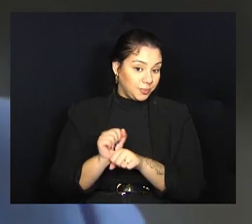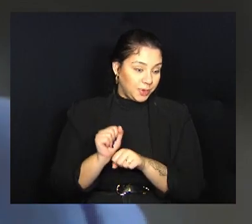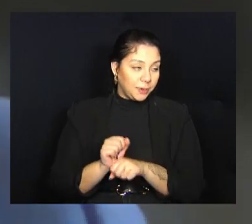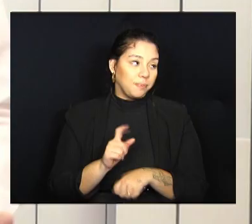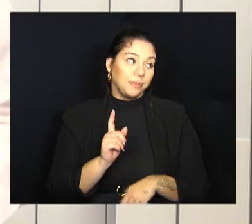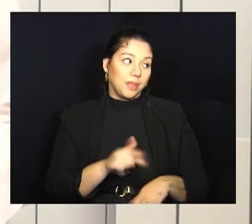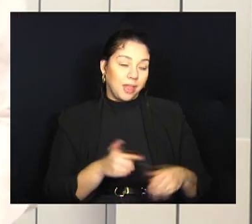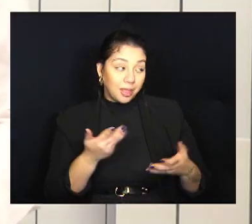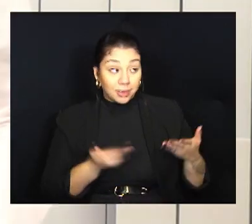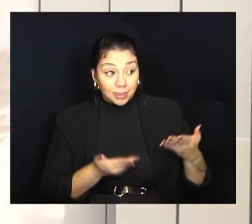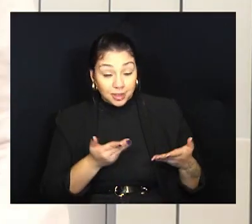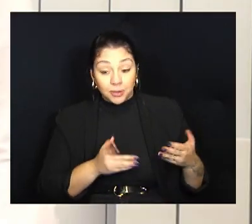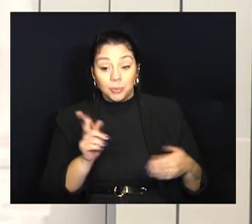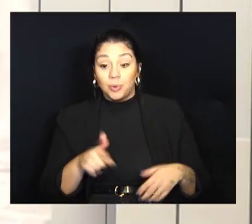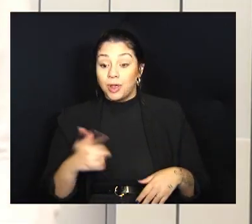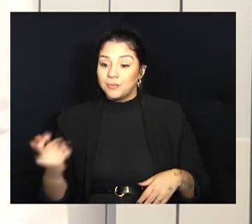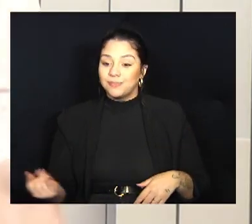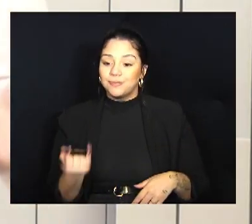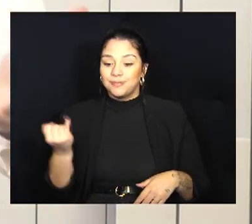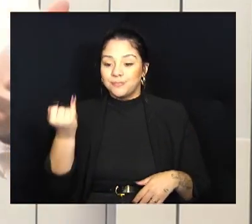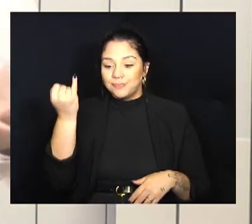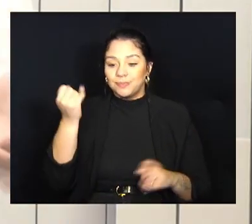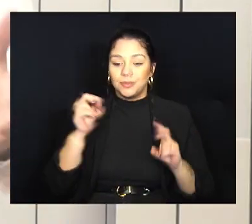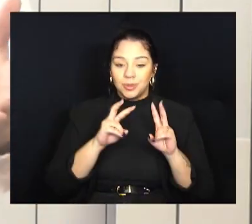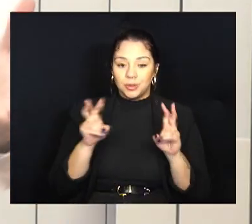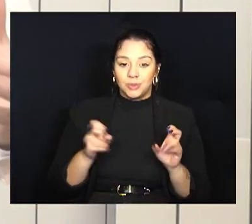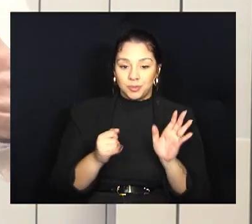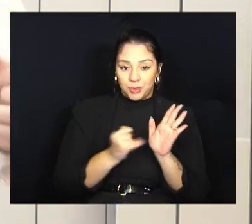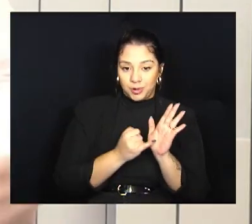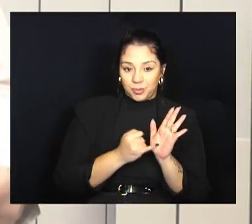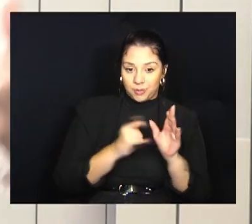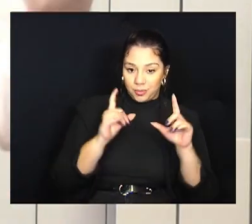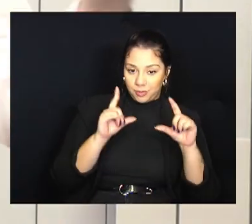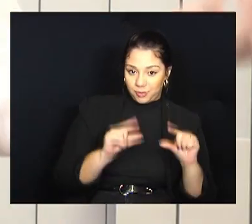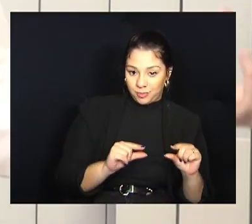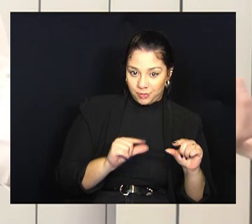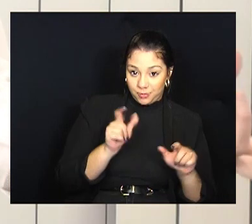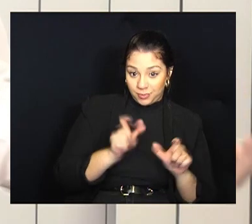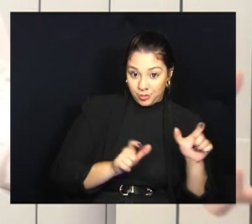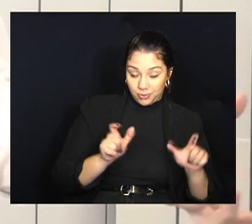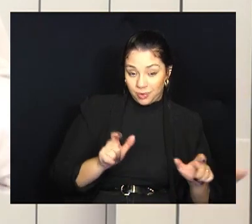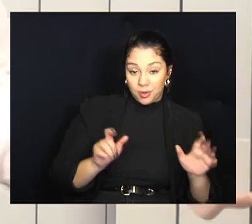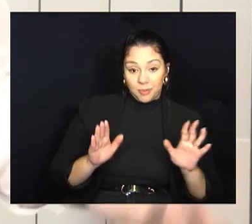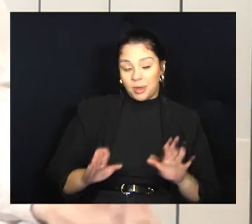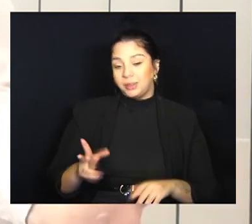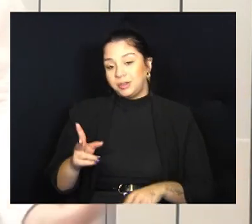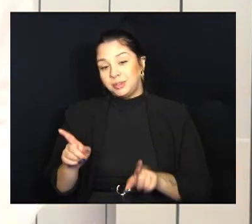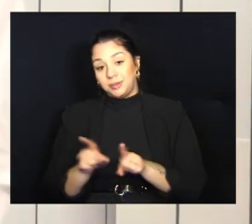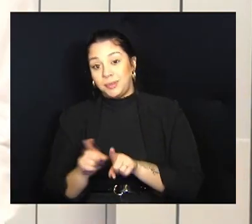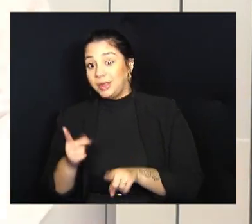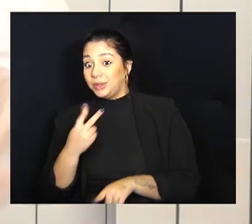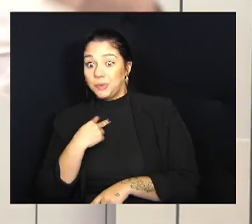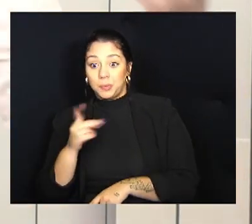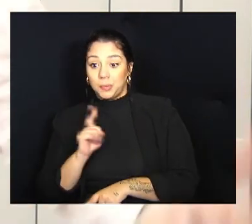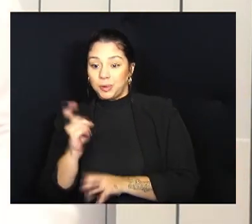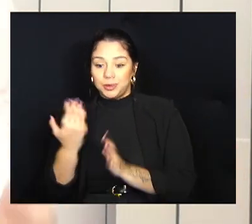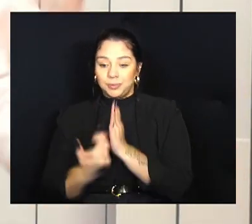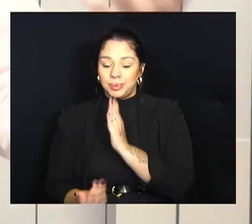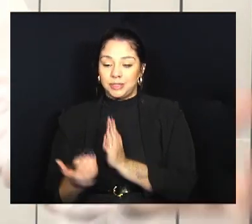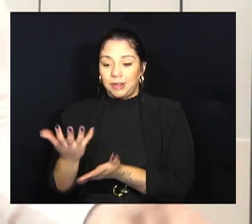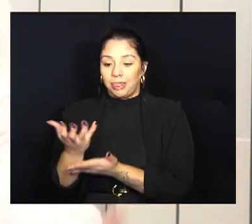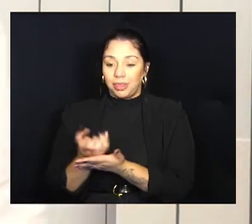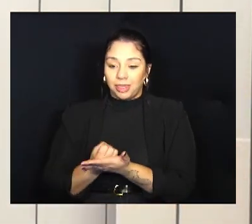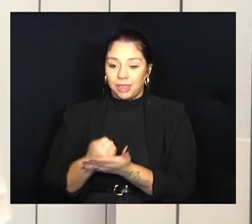equilíbrio ele é fundamental, né, sobre redução de impostos para as pessoas físicas, mas também não pode ter uma perda de arrecadação para